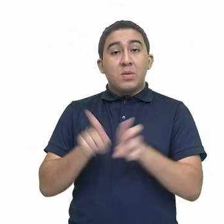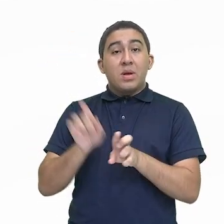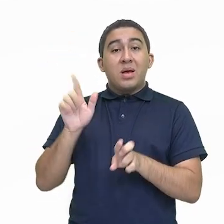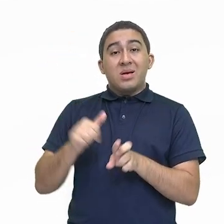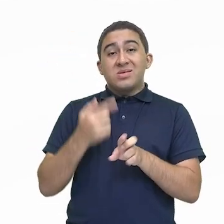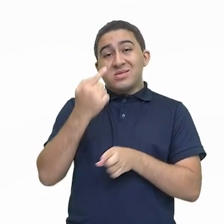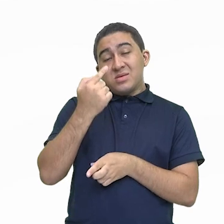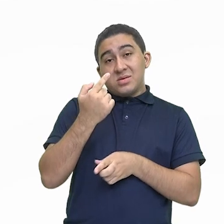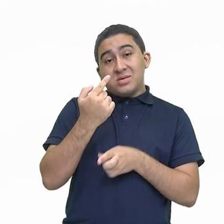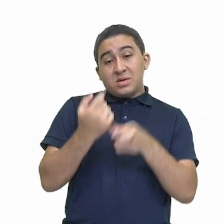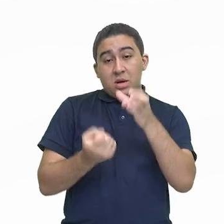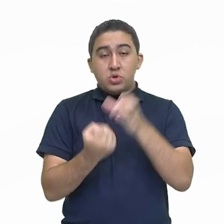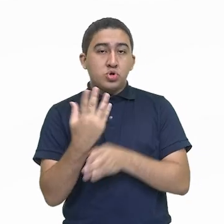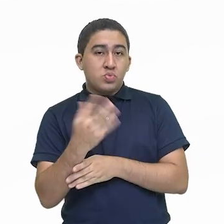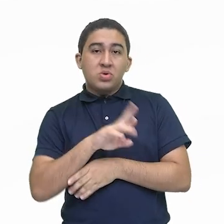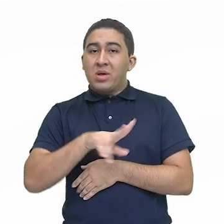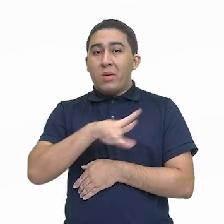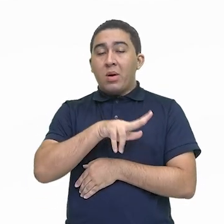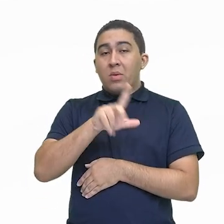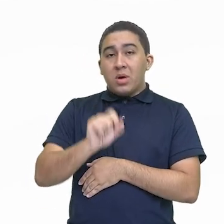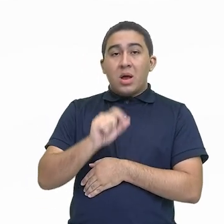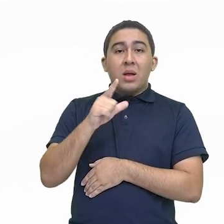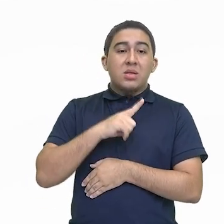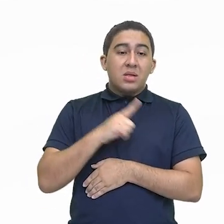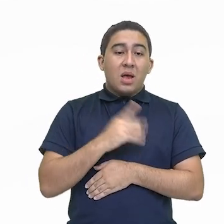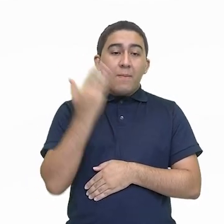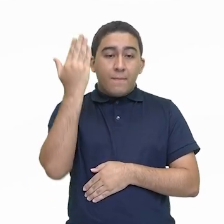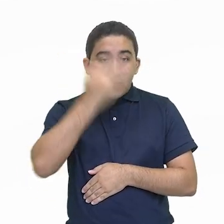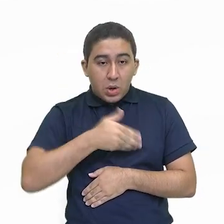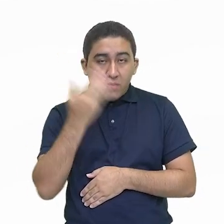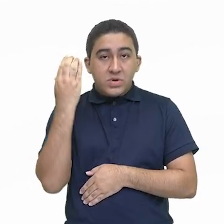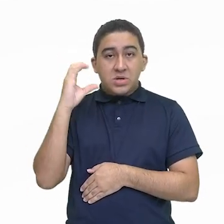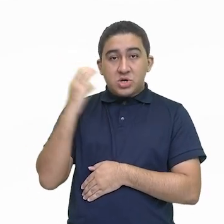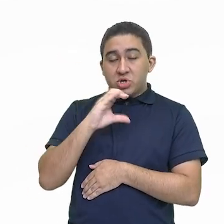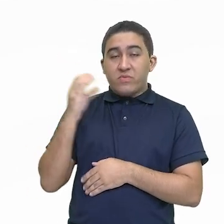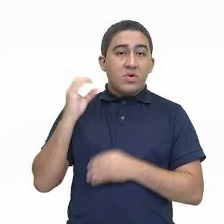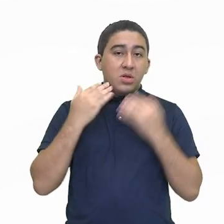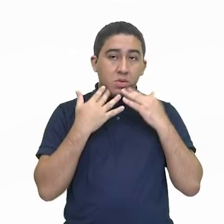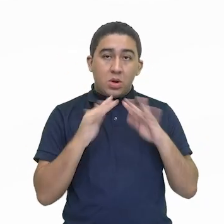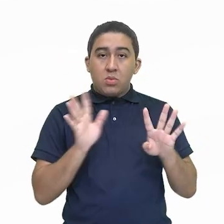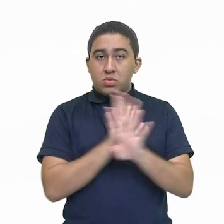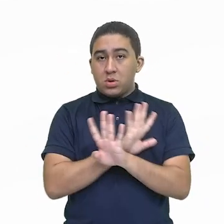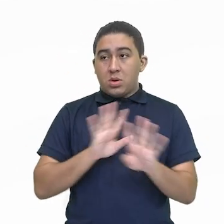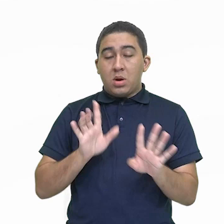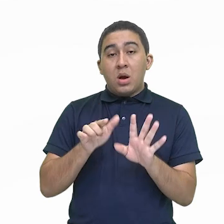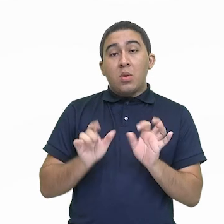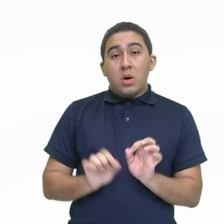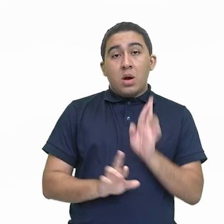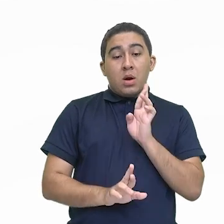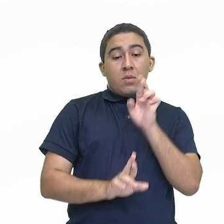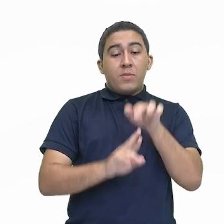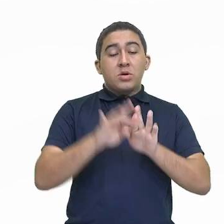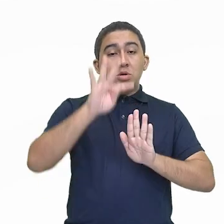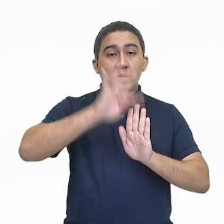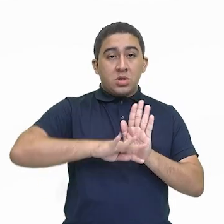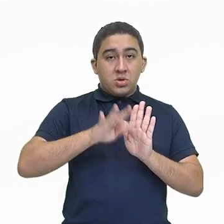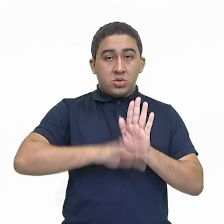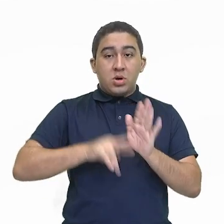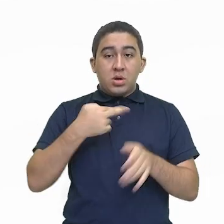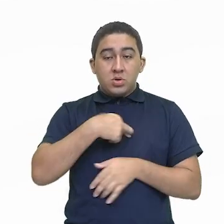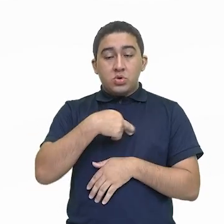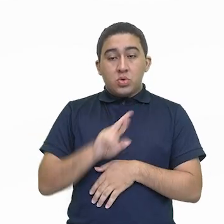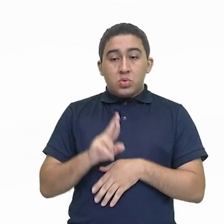baseia em processos, né, naturais ou evidências científicas, né? Ele está ali relacionado a textos